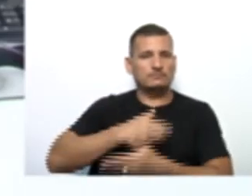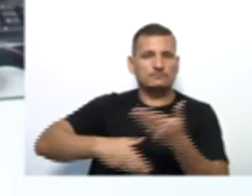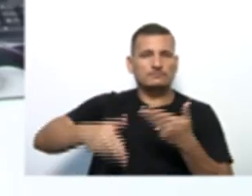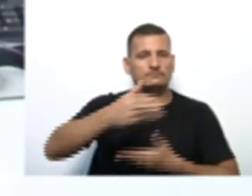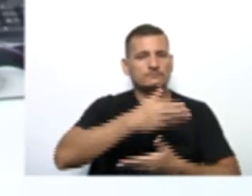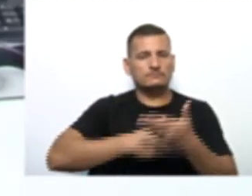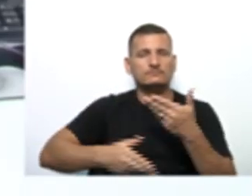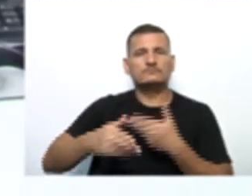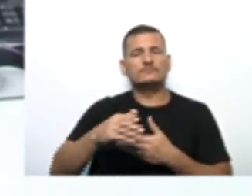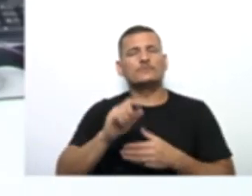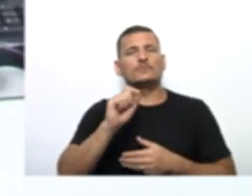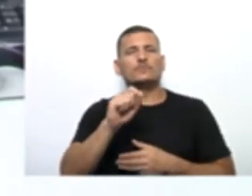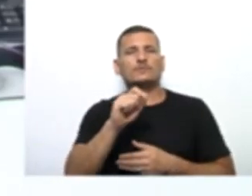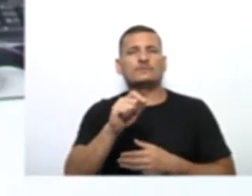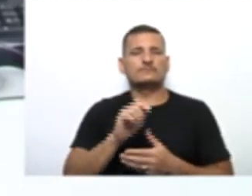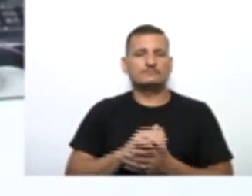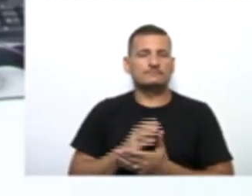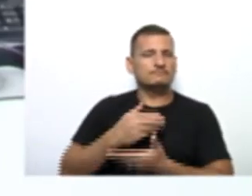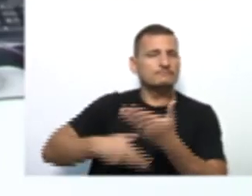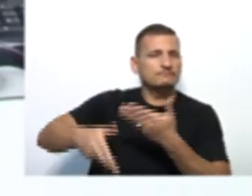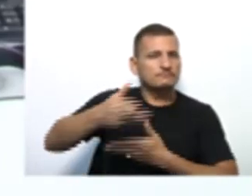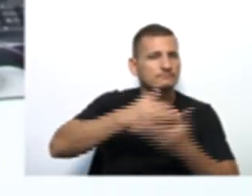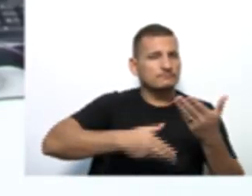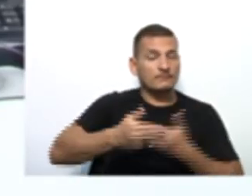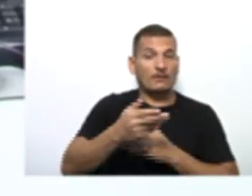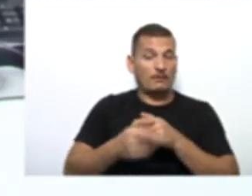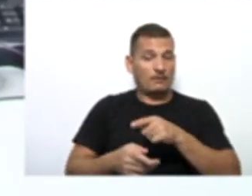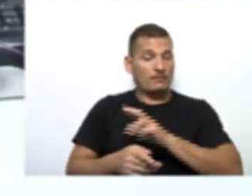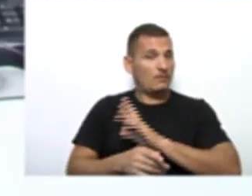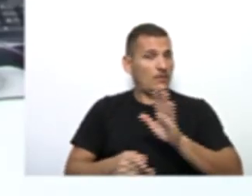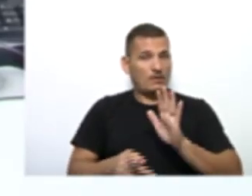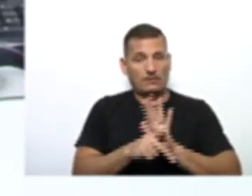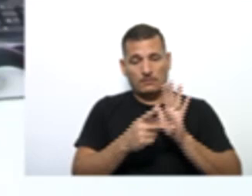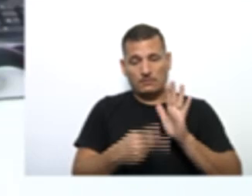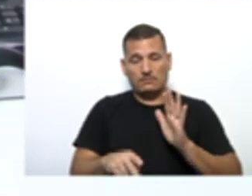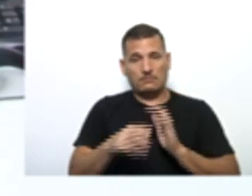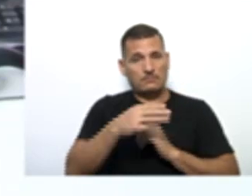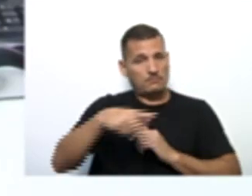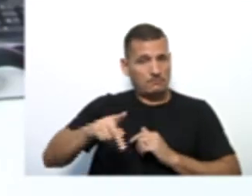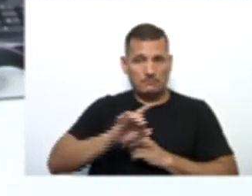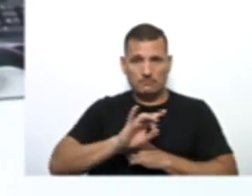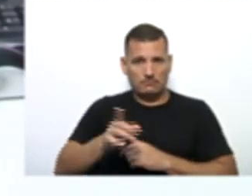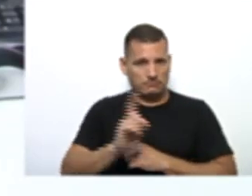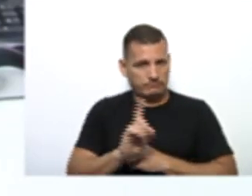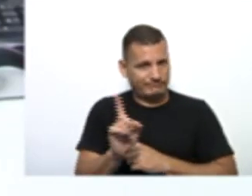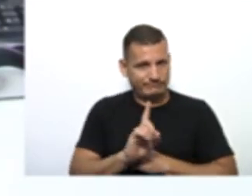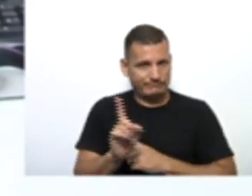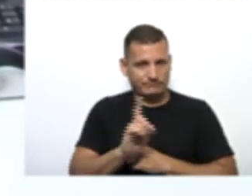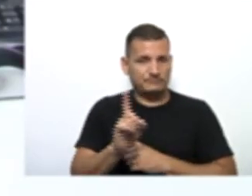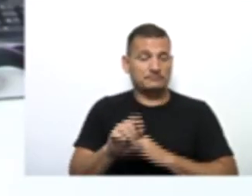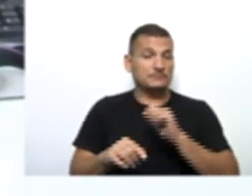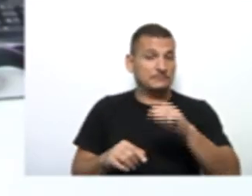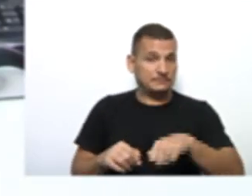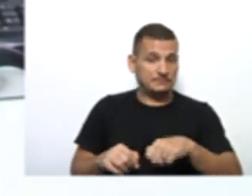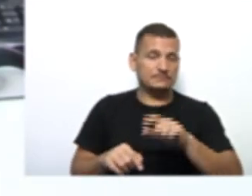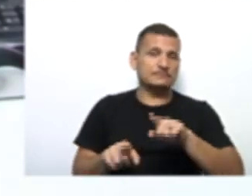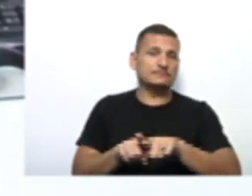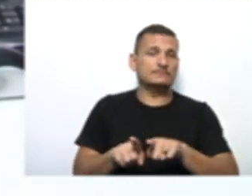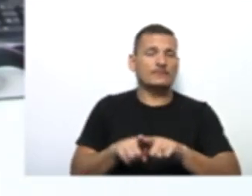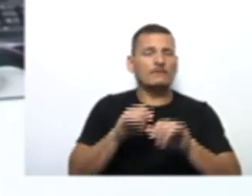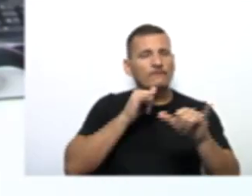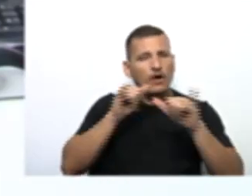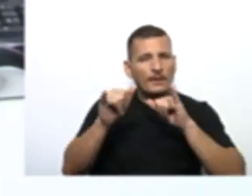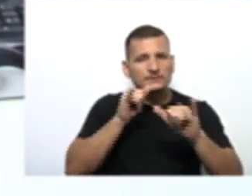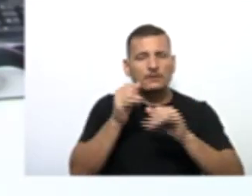a interoperabilidade? Não é algo que é restrito só ao Ministério Público ou Tribunal de Justiça, mas sim em troca de